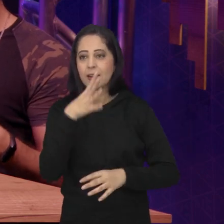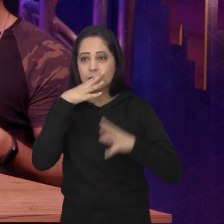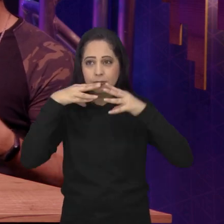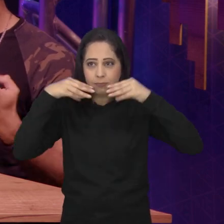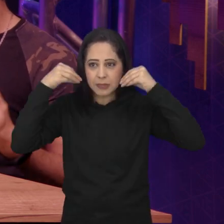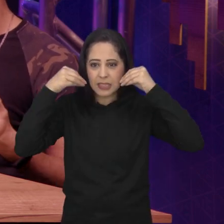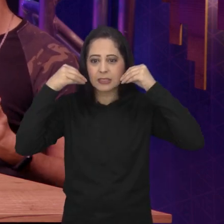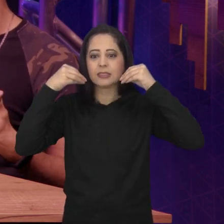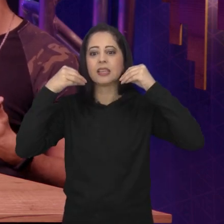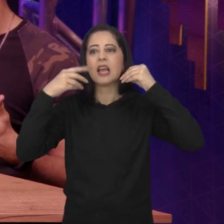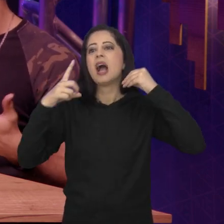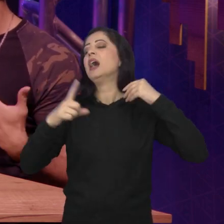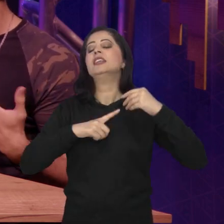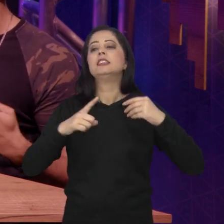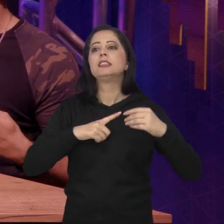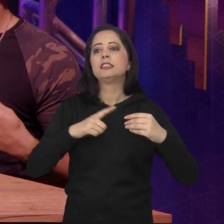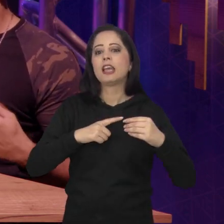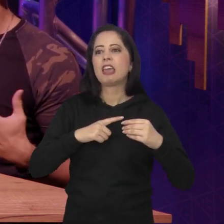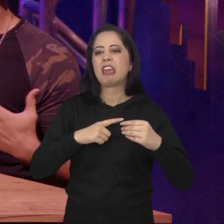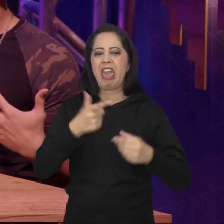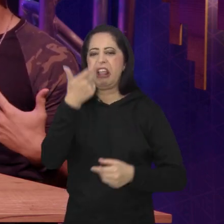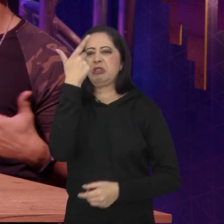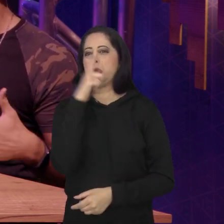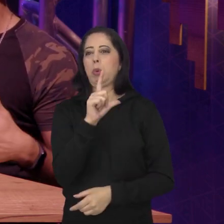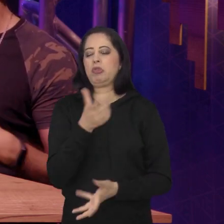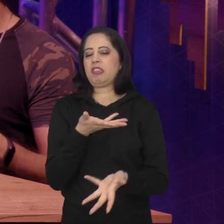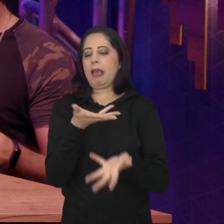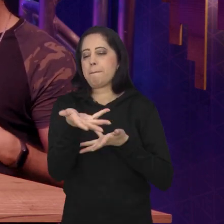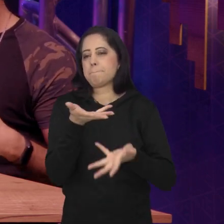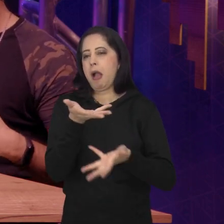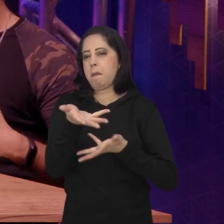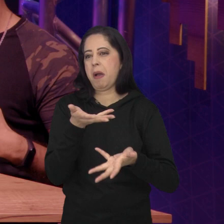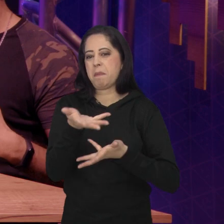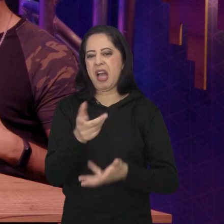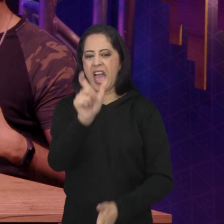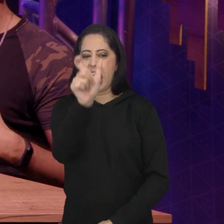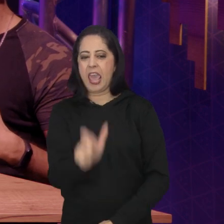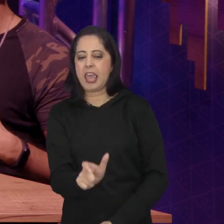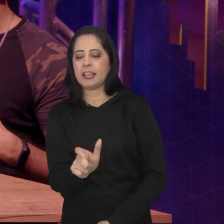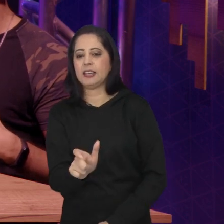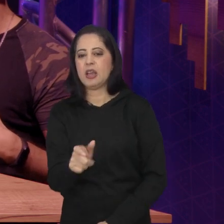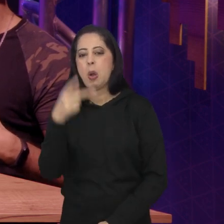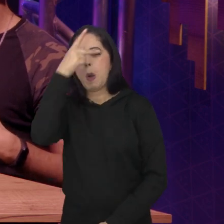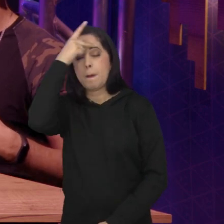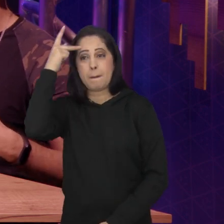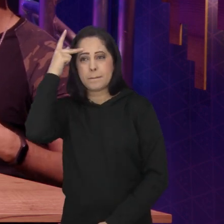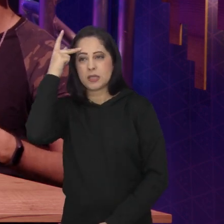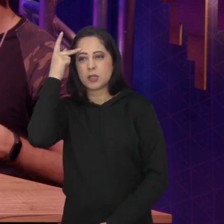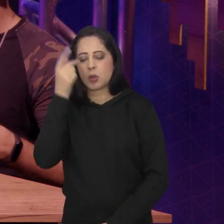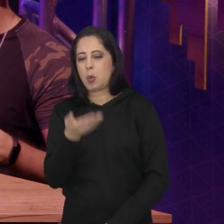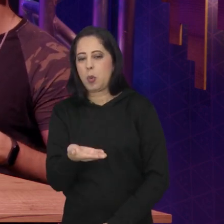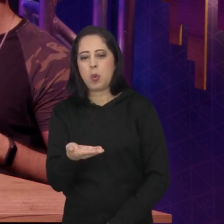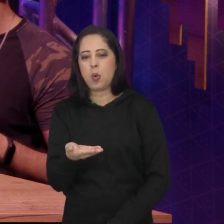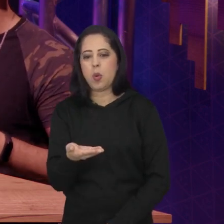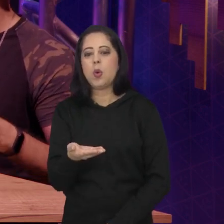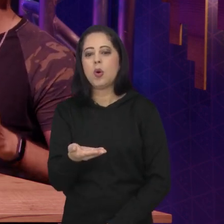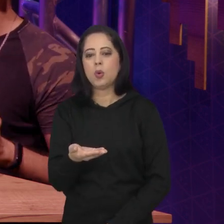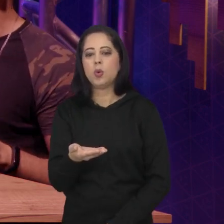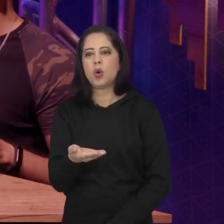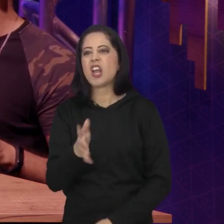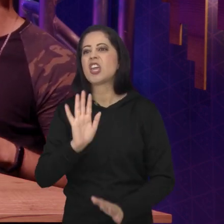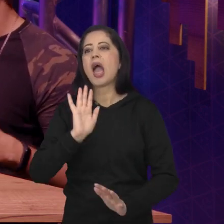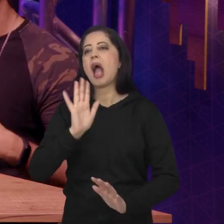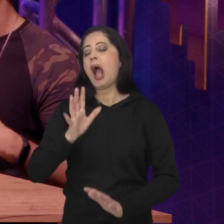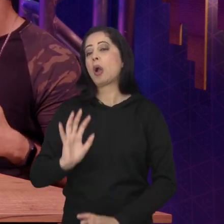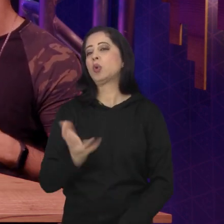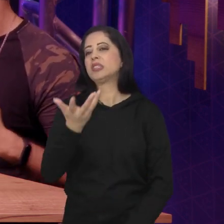Joaquim Phoenix, o que é interessante é que eles mostram uma perspectiva de uma pessoa do mundo